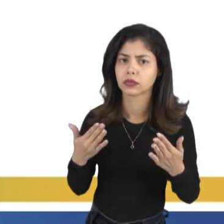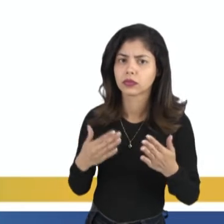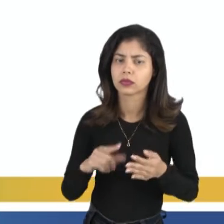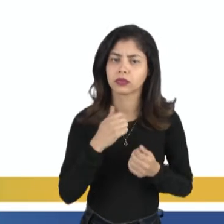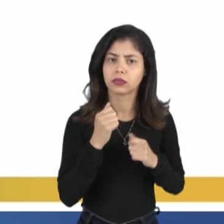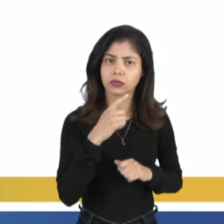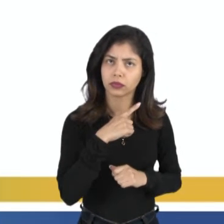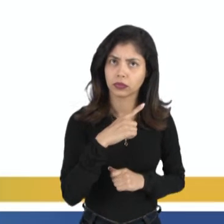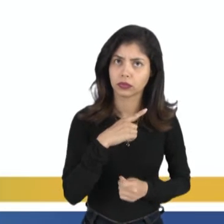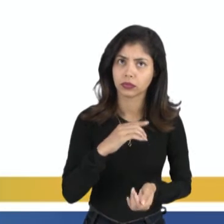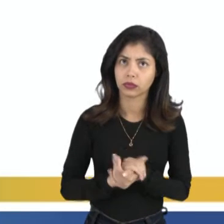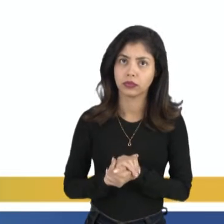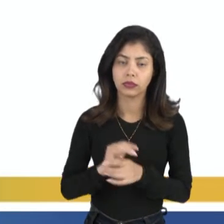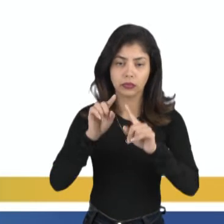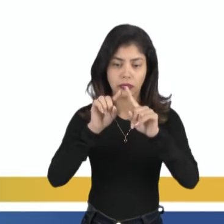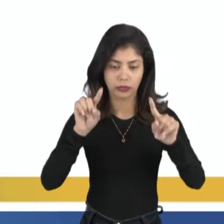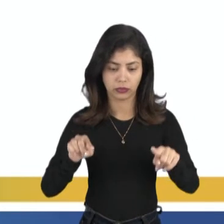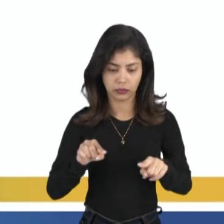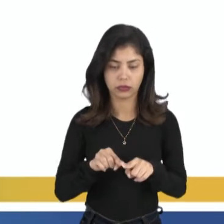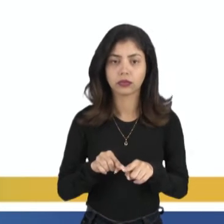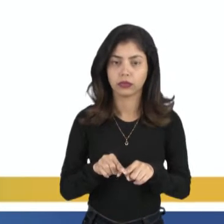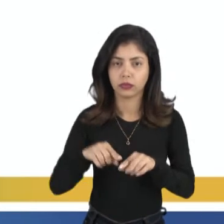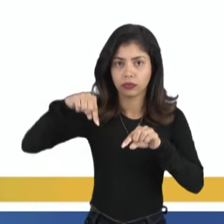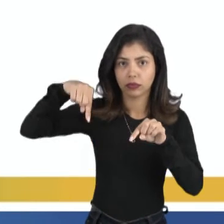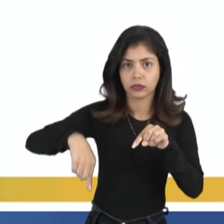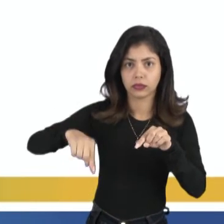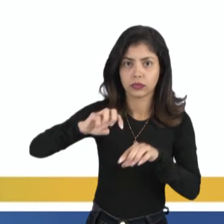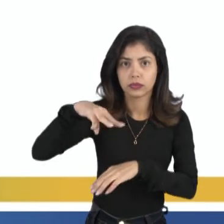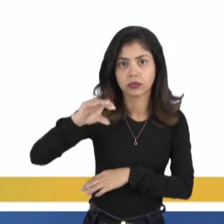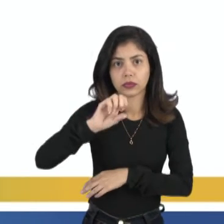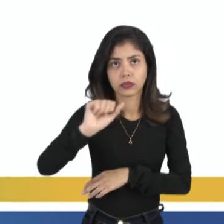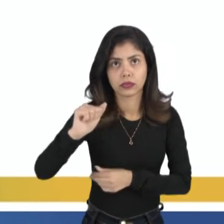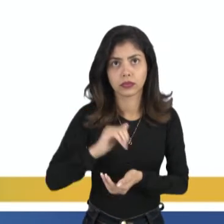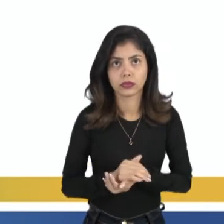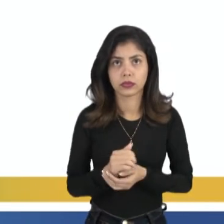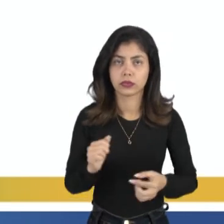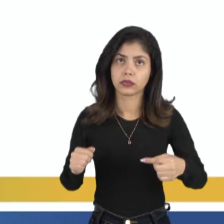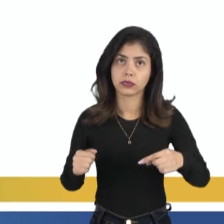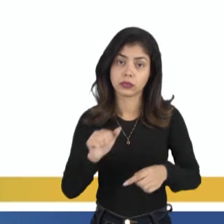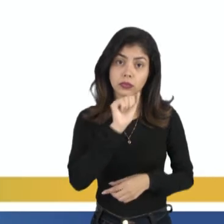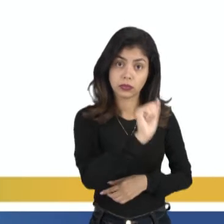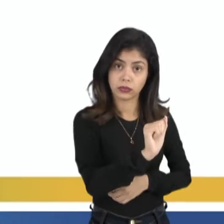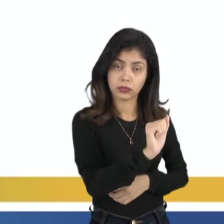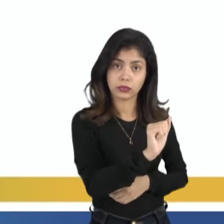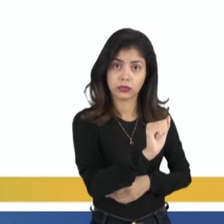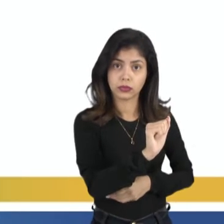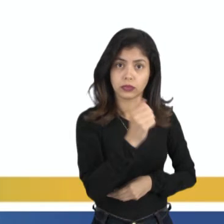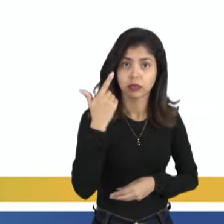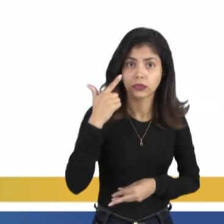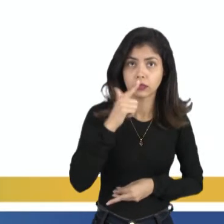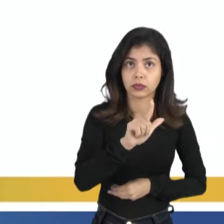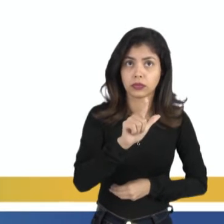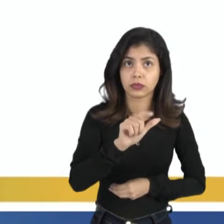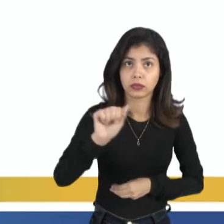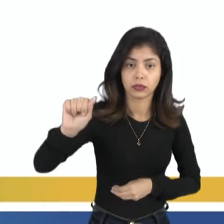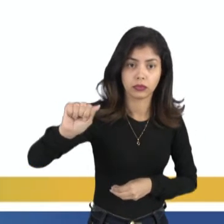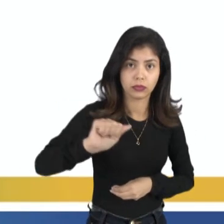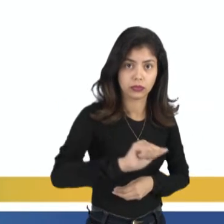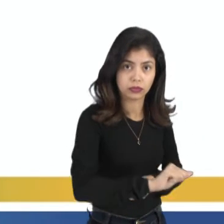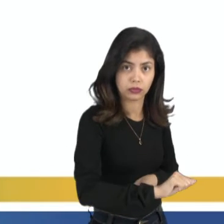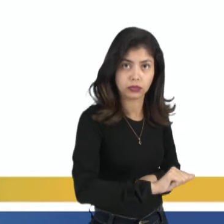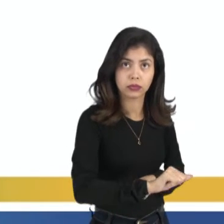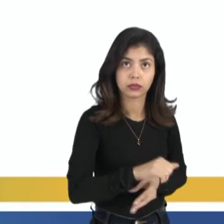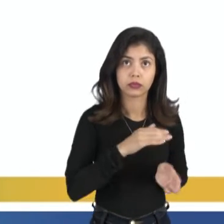que ser a massa desse bloco para que esse bloco aqui, o bloco A, ele consiga descer essa